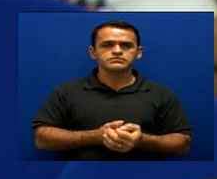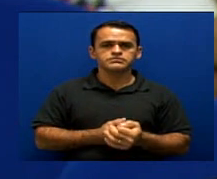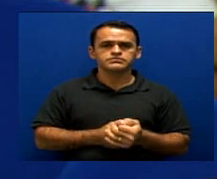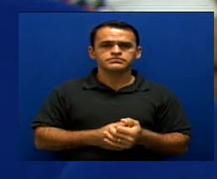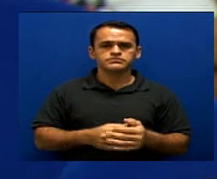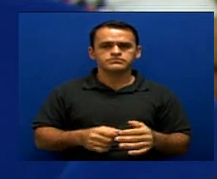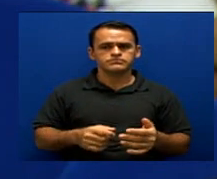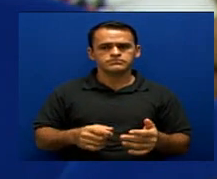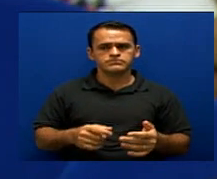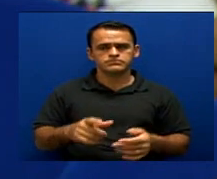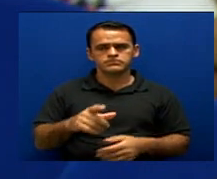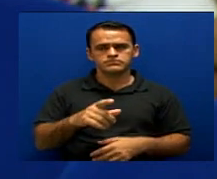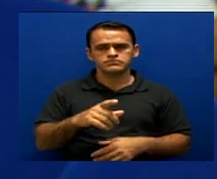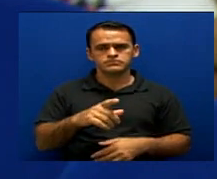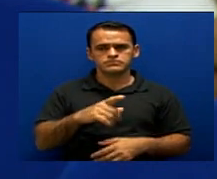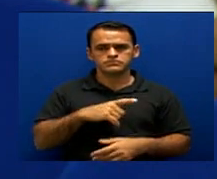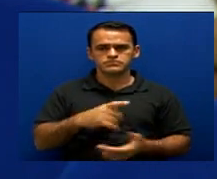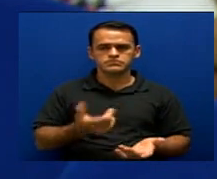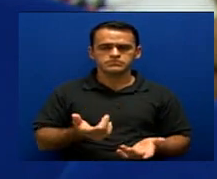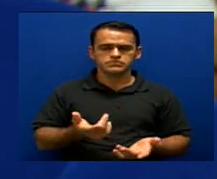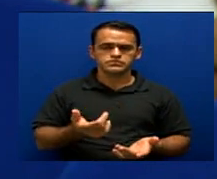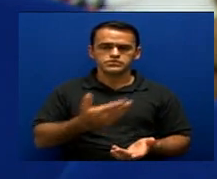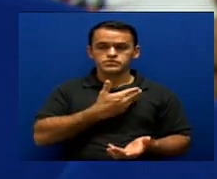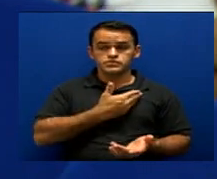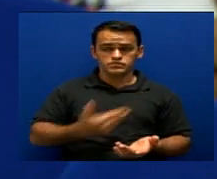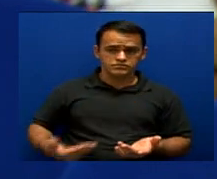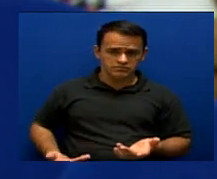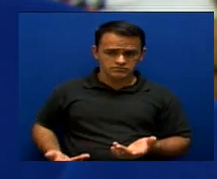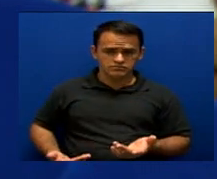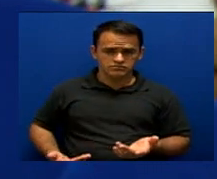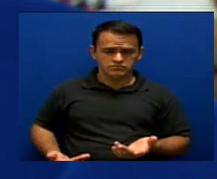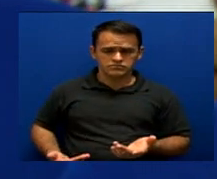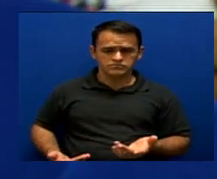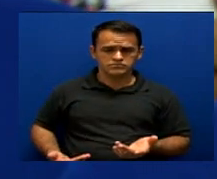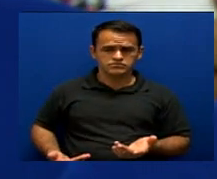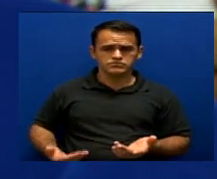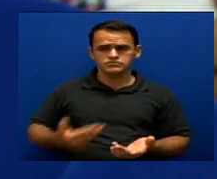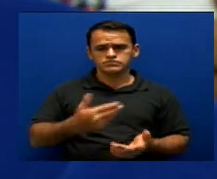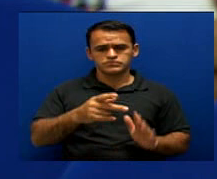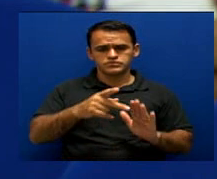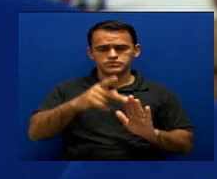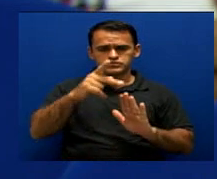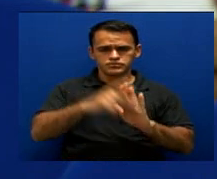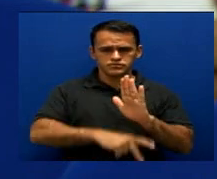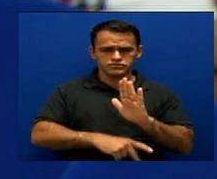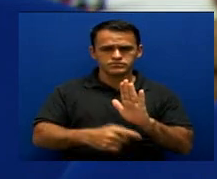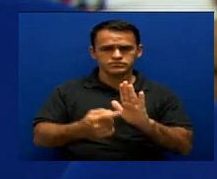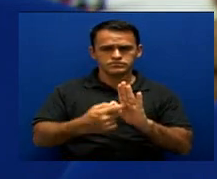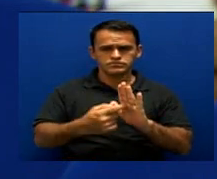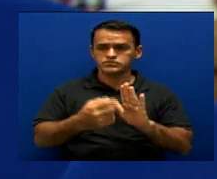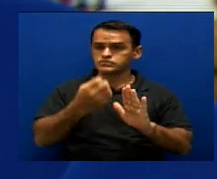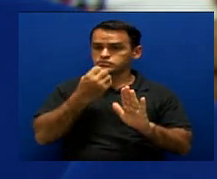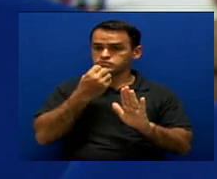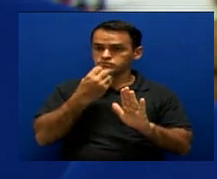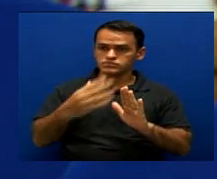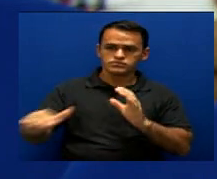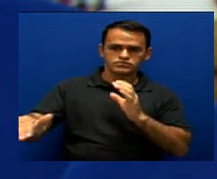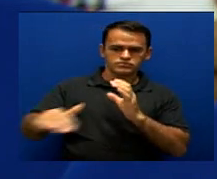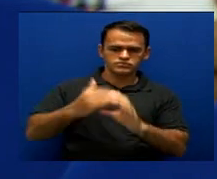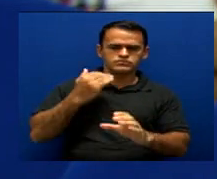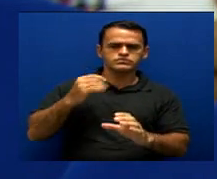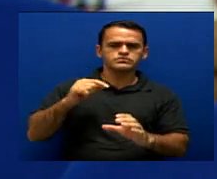colocar as contradições porque o governo que o único projeto expressivo que ele manda a câmara municipal